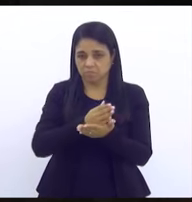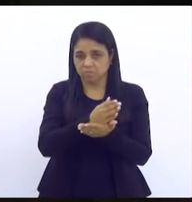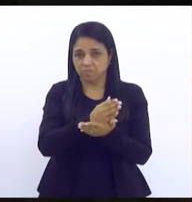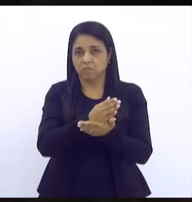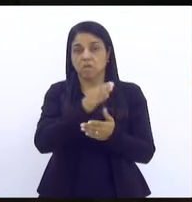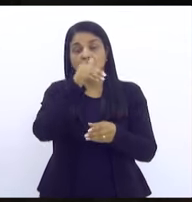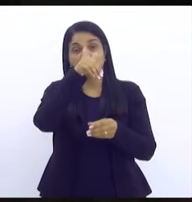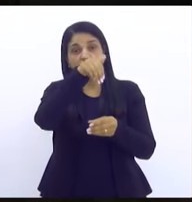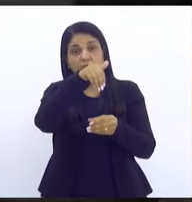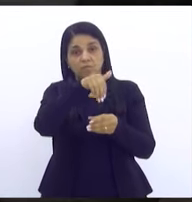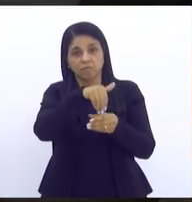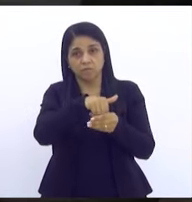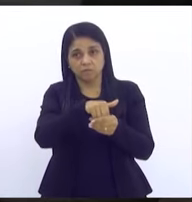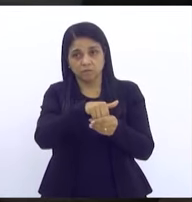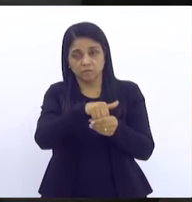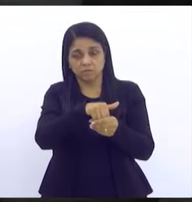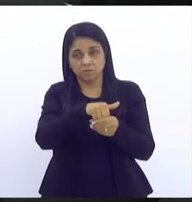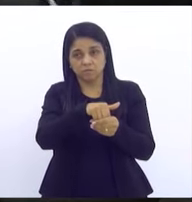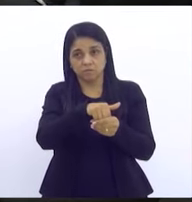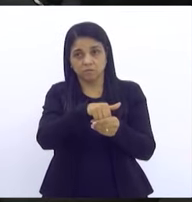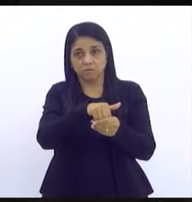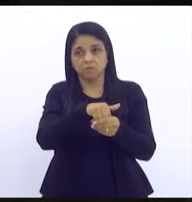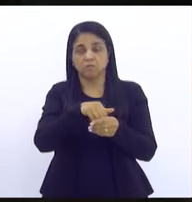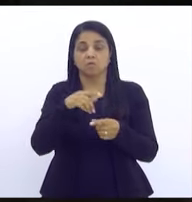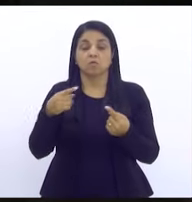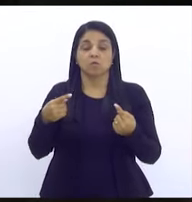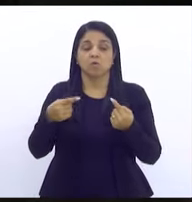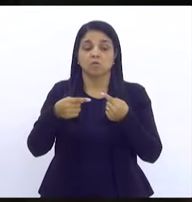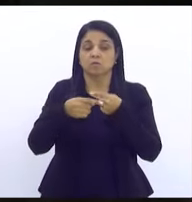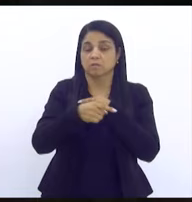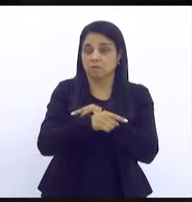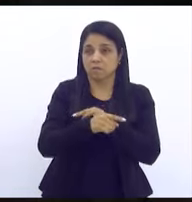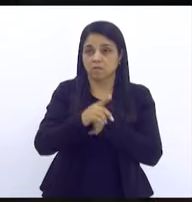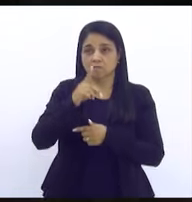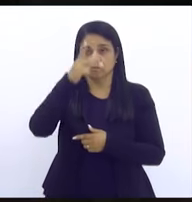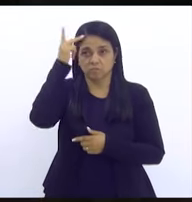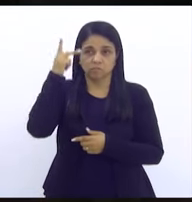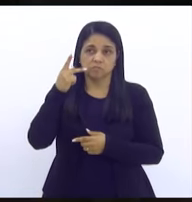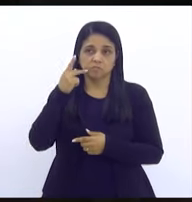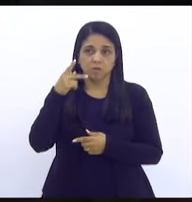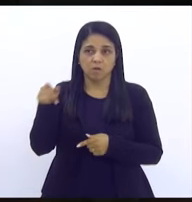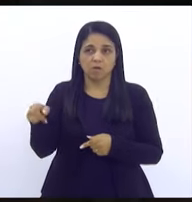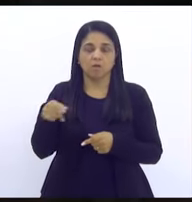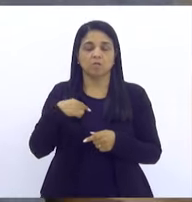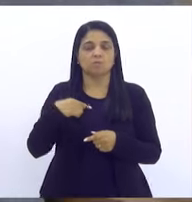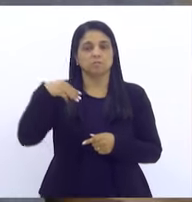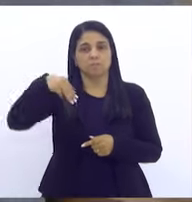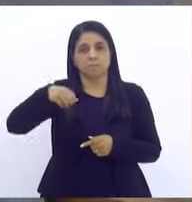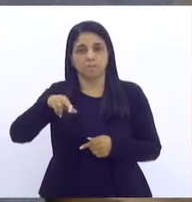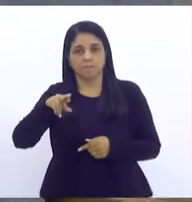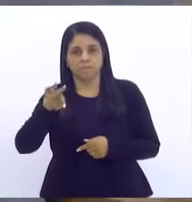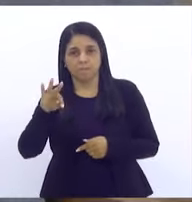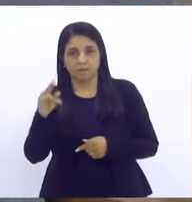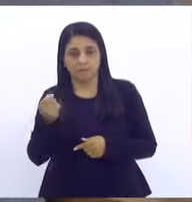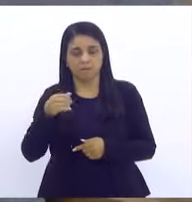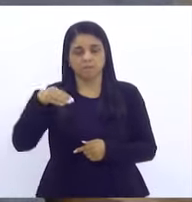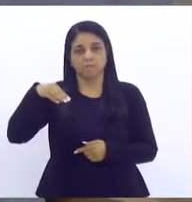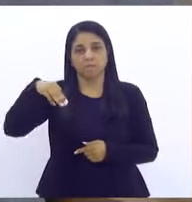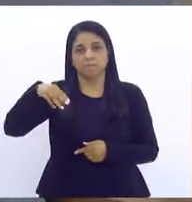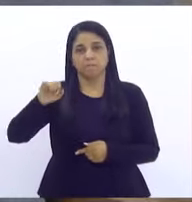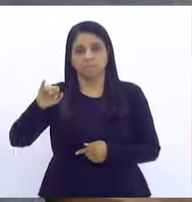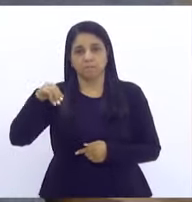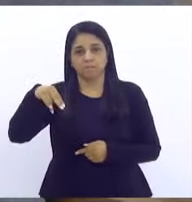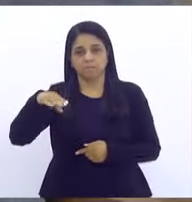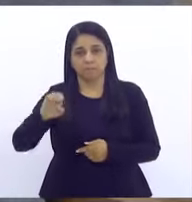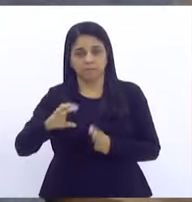Em votação... Voto contrário. Voto contrário, deputado Luiz Paulo, deputada Marta Rocha, deputado Carlos Mink, deputada a bancada